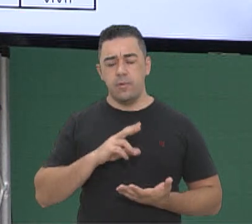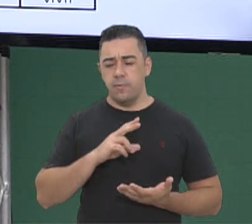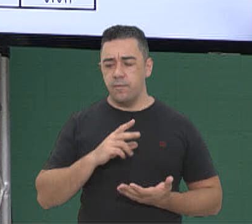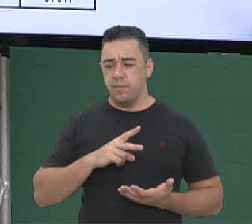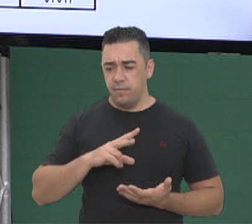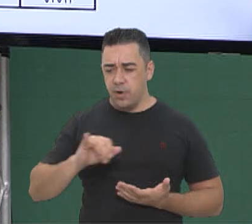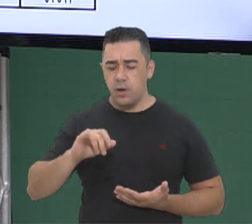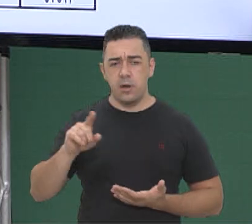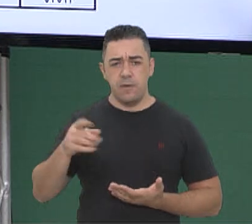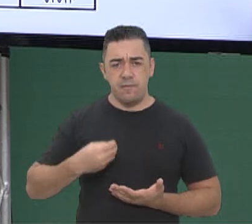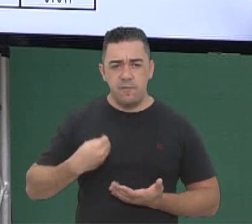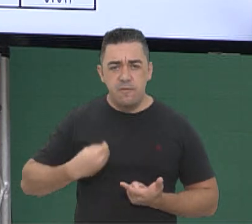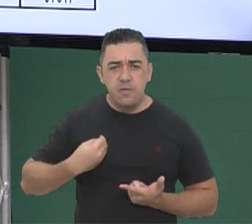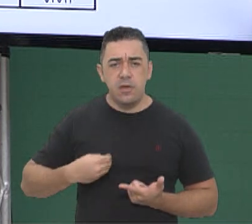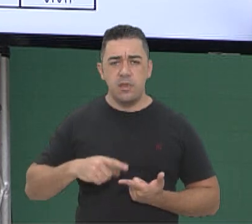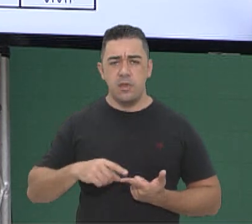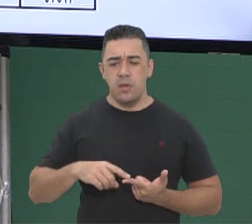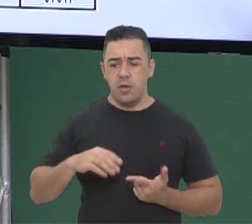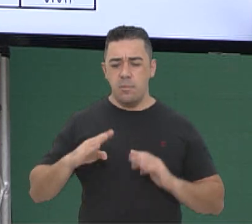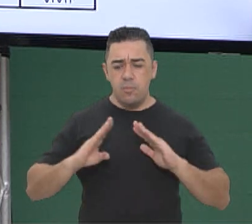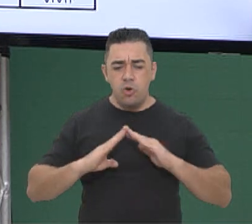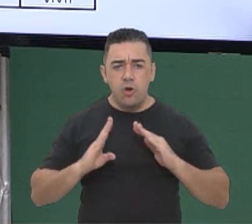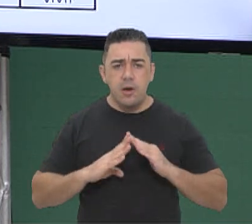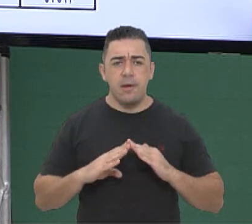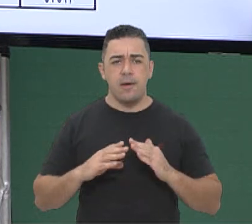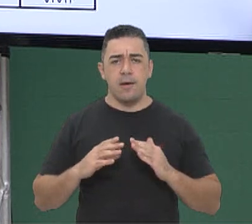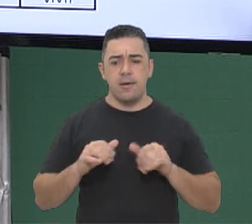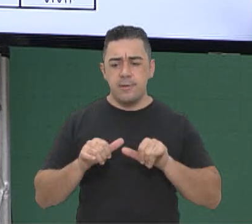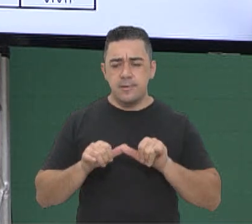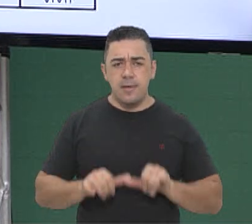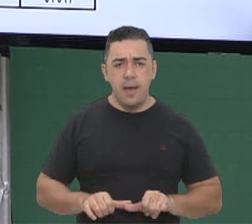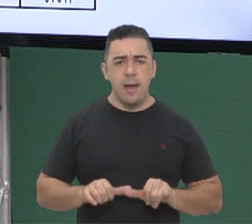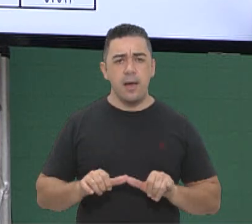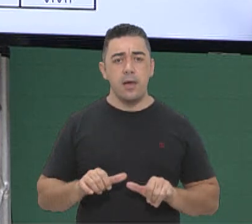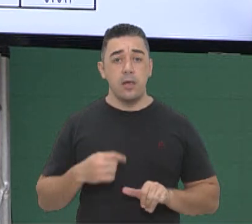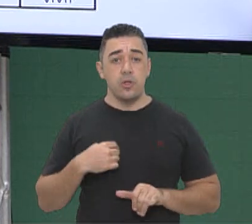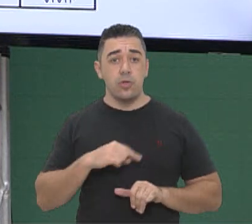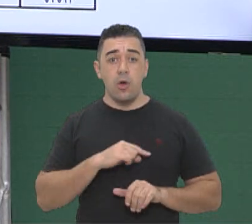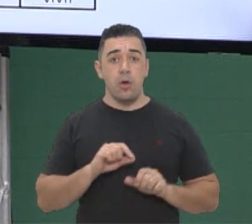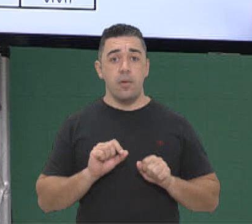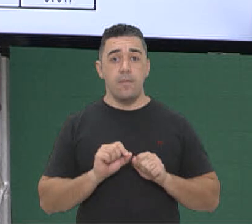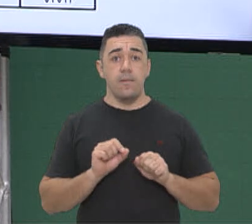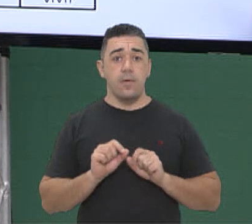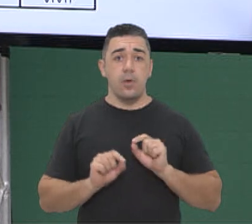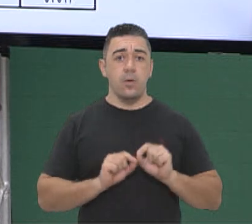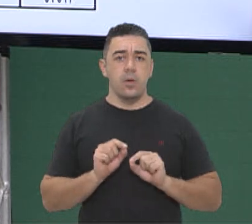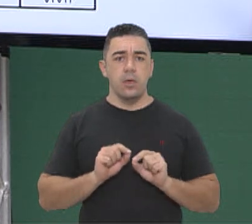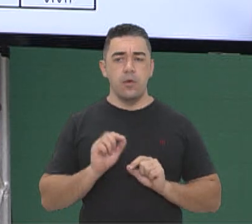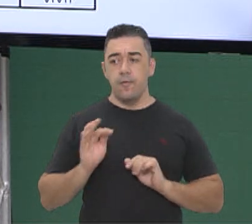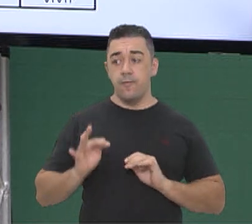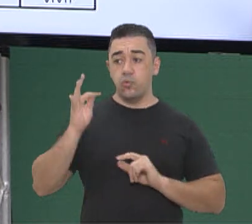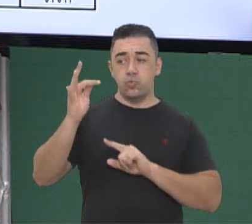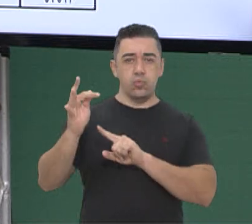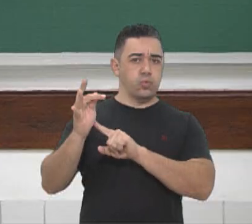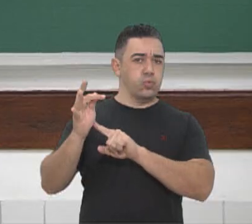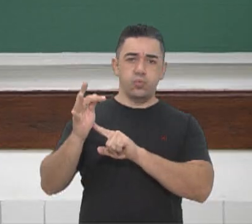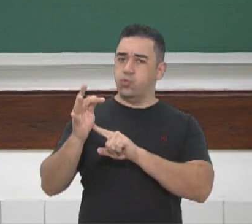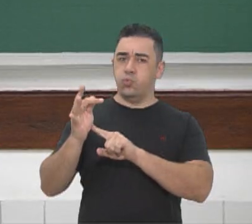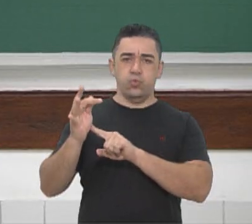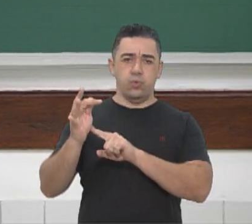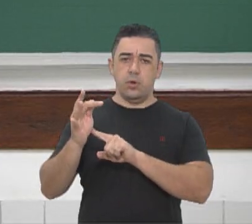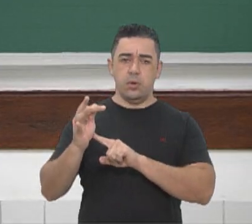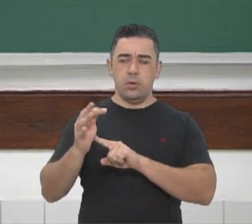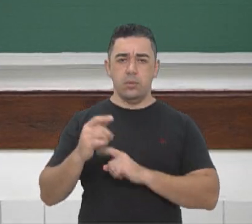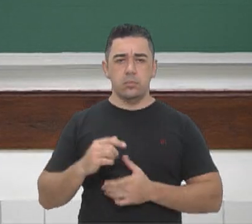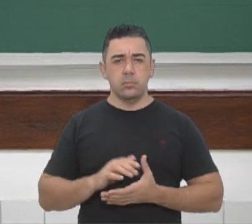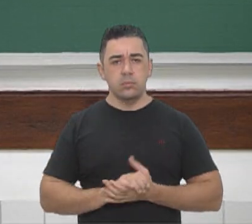morar, eles vão estar. Então, aquela ideia que nós não estamos mais construindo pelo próprio futuro. Por exemplo, voy